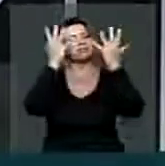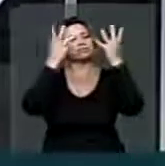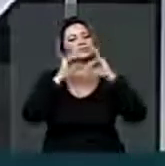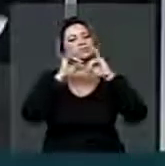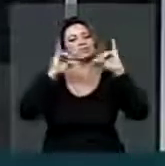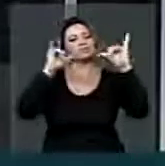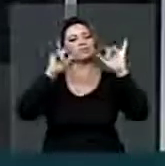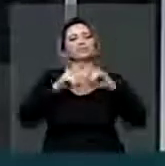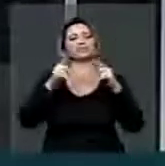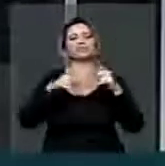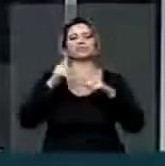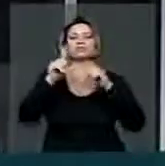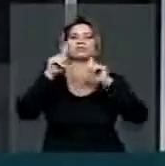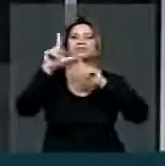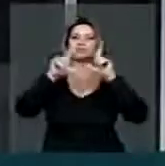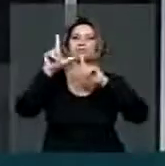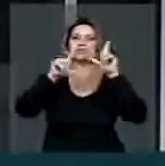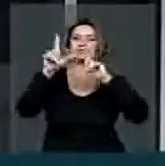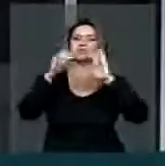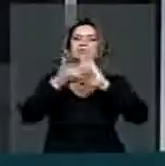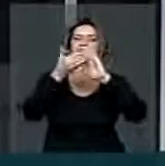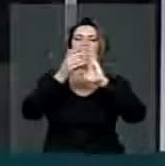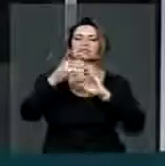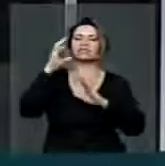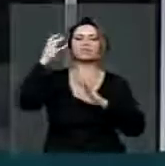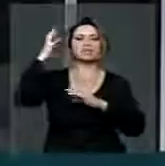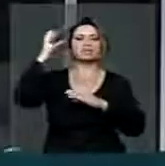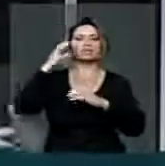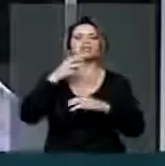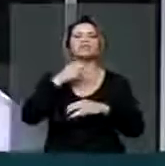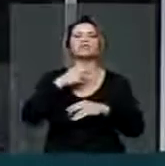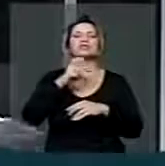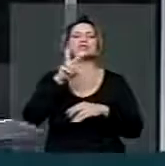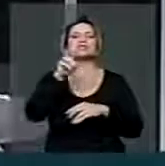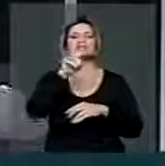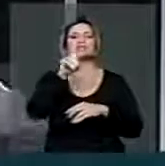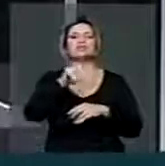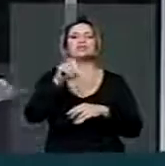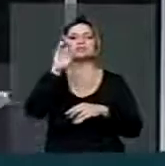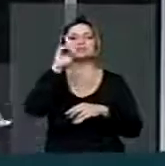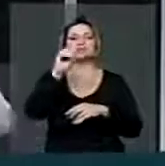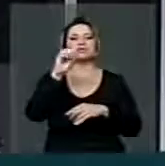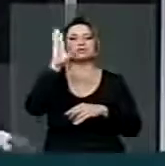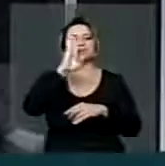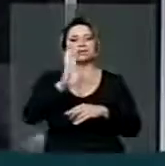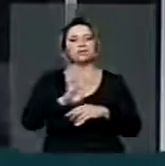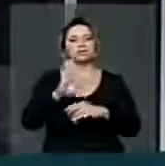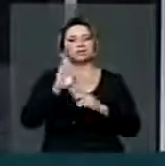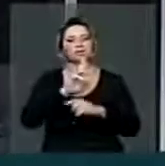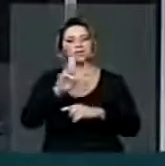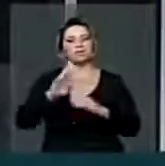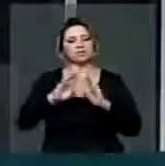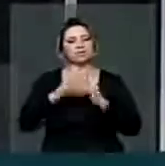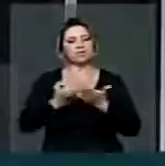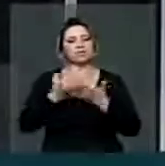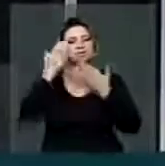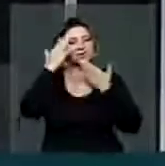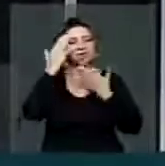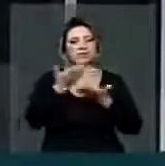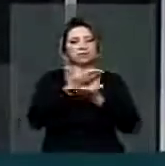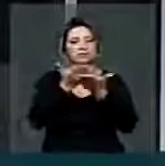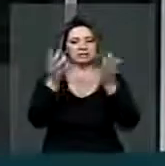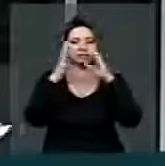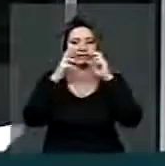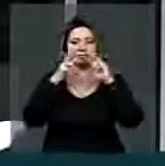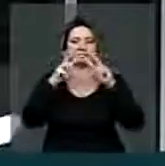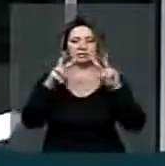divulgado amplamente nos meios de comunicação e na Voz do Brasil a homenagem que faço a esta escola. Agradeço a atenção dos